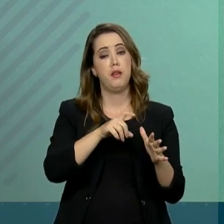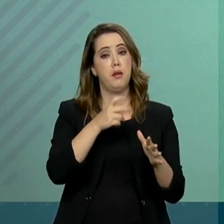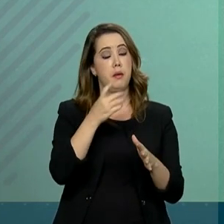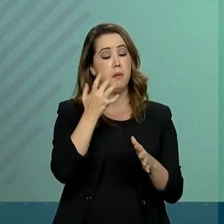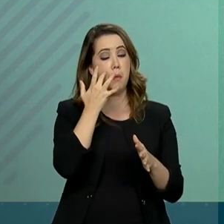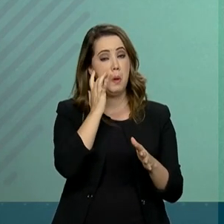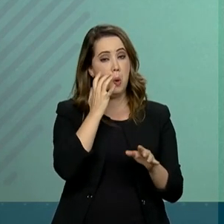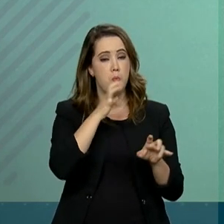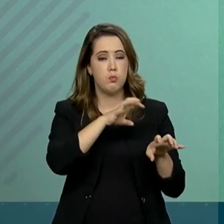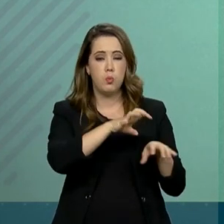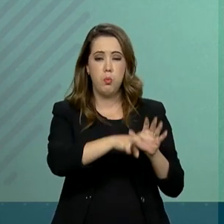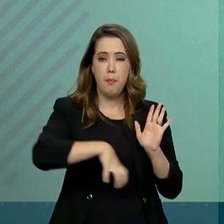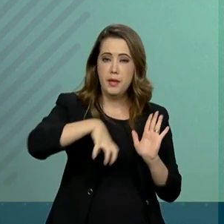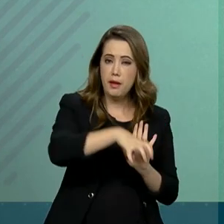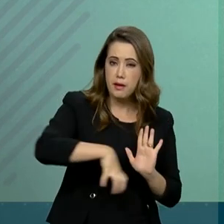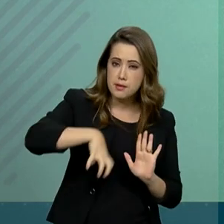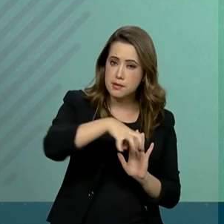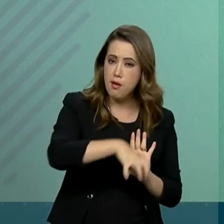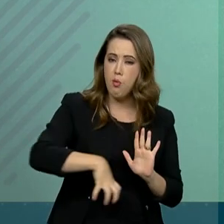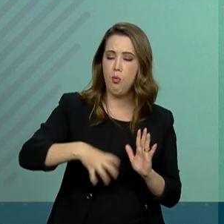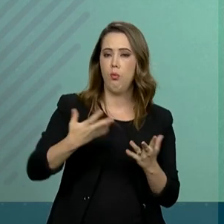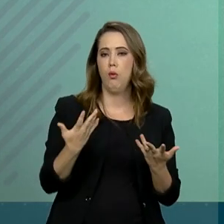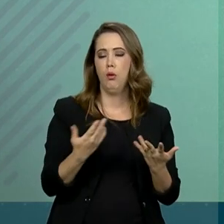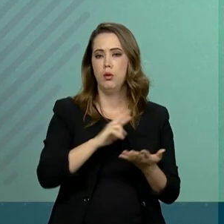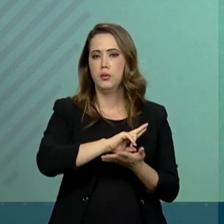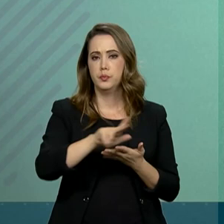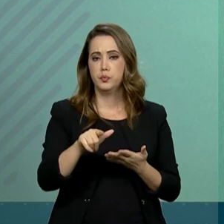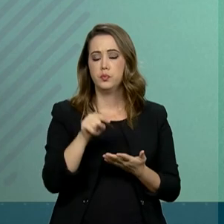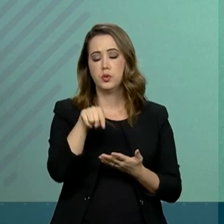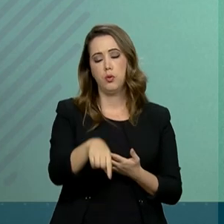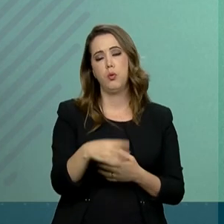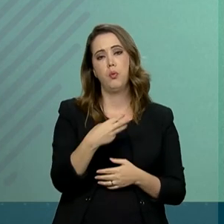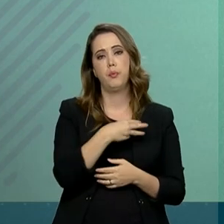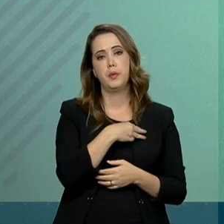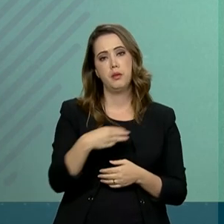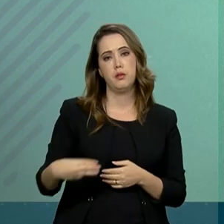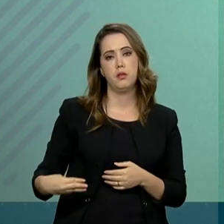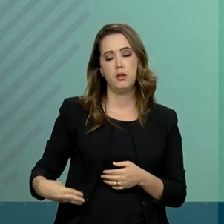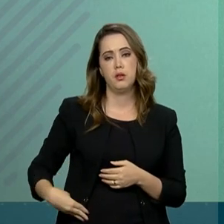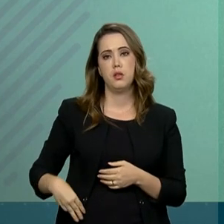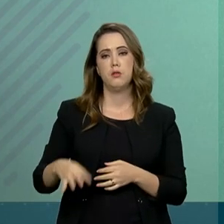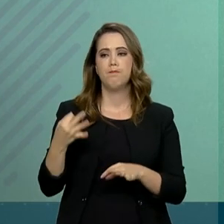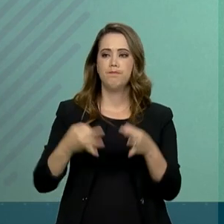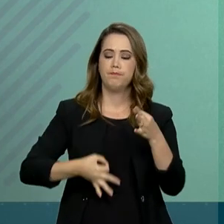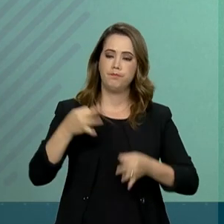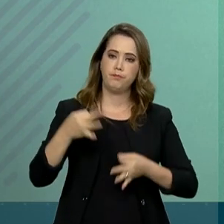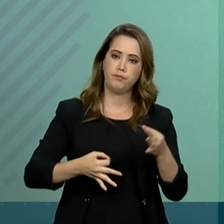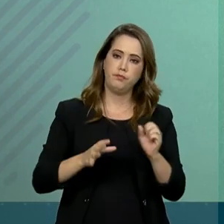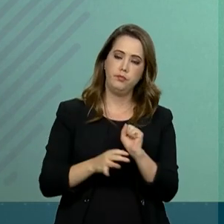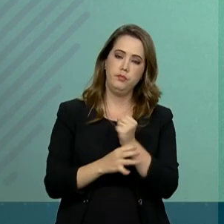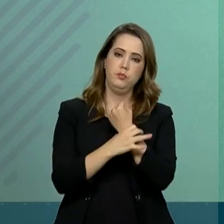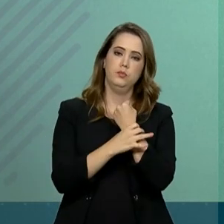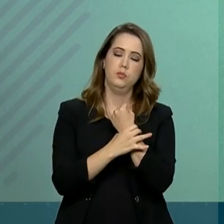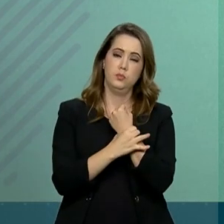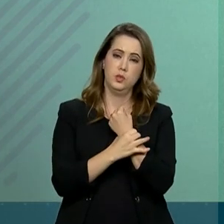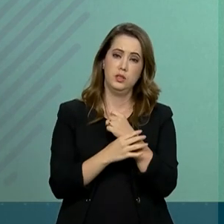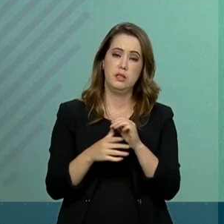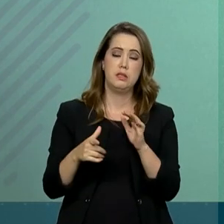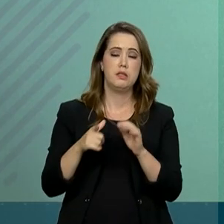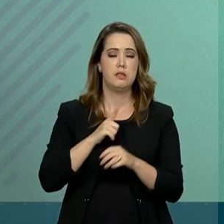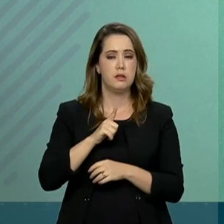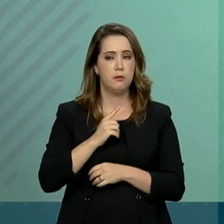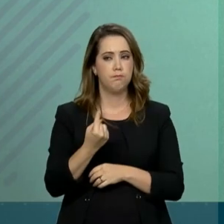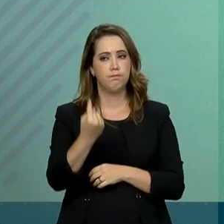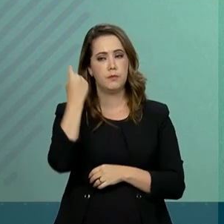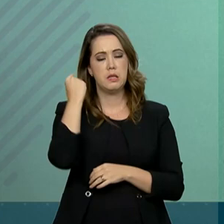o ministro da justiça e segurança pública sergio moro esteve no final da semana passada